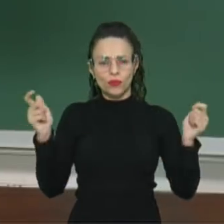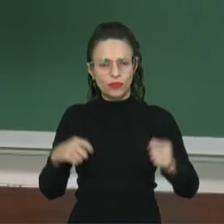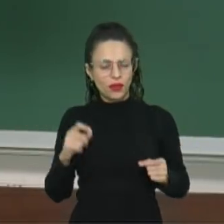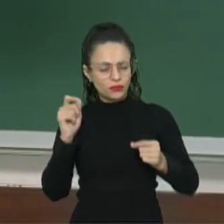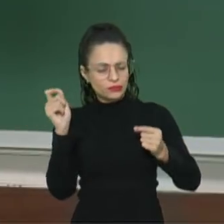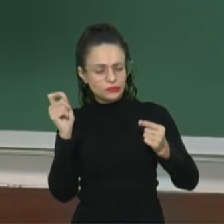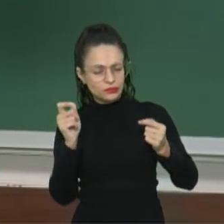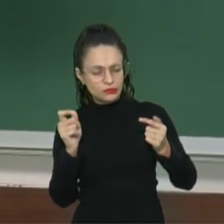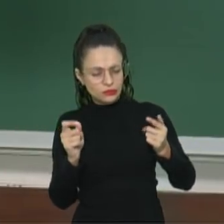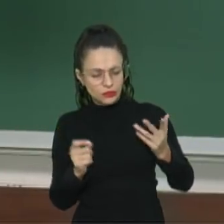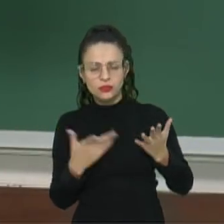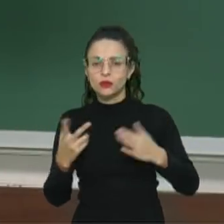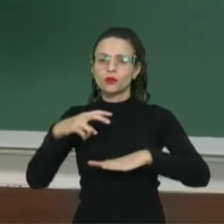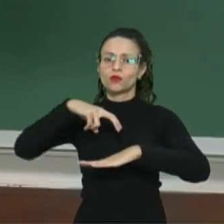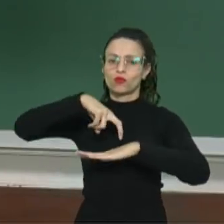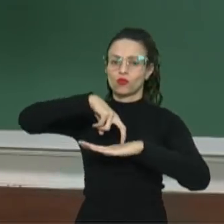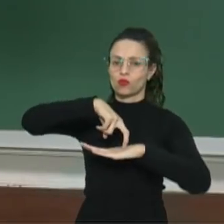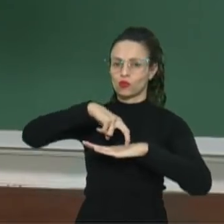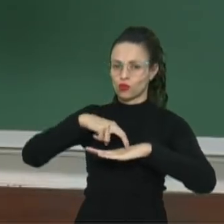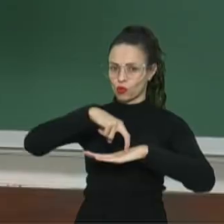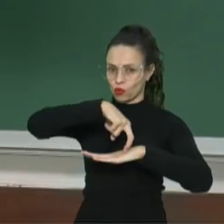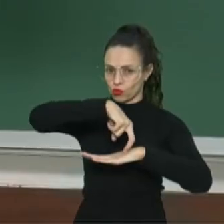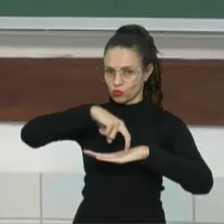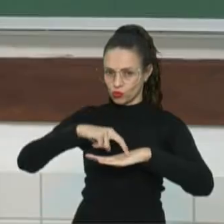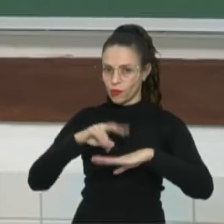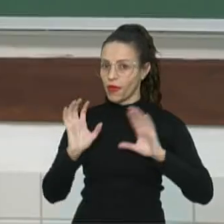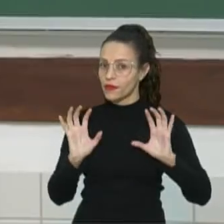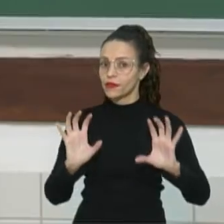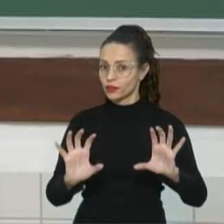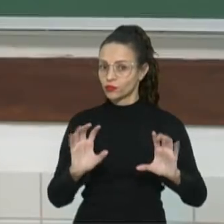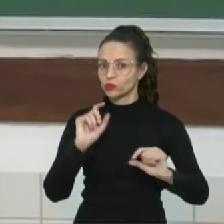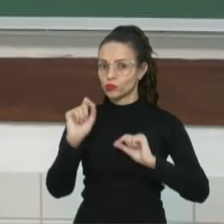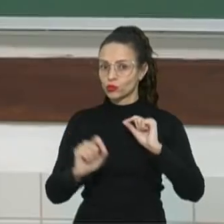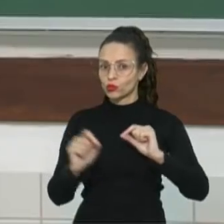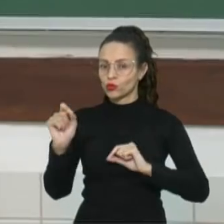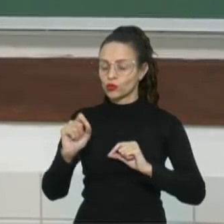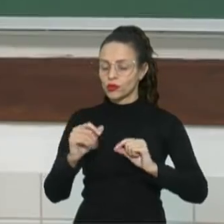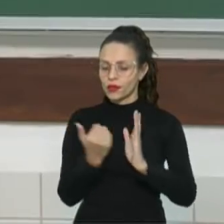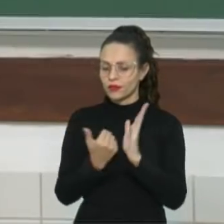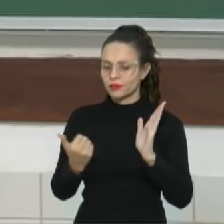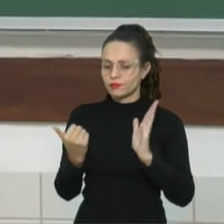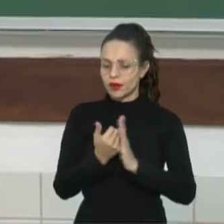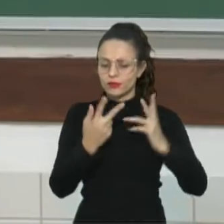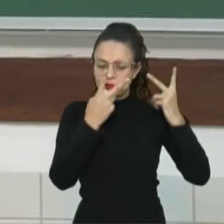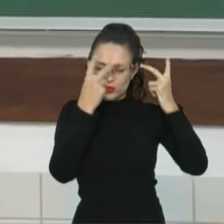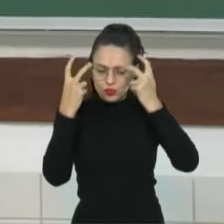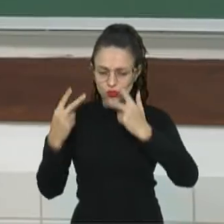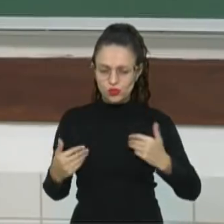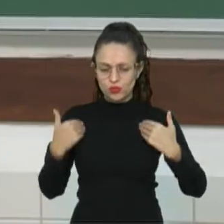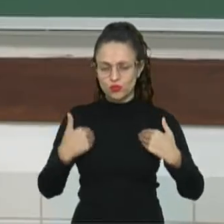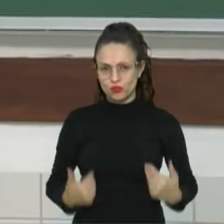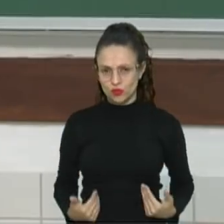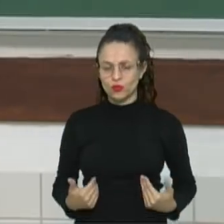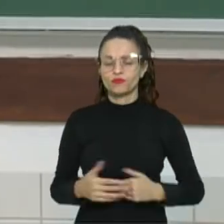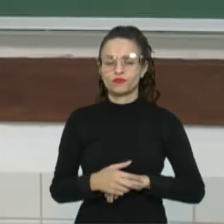tem. Então, o contorcionismo vai trabalhar isso, né? Passar os limites e explorar esses limites.